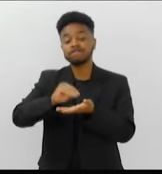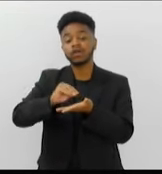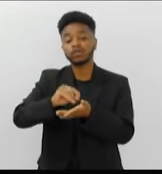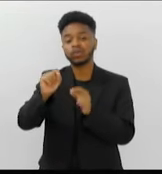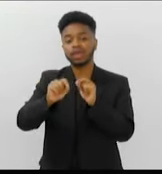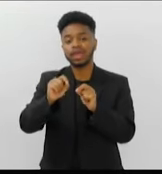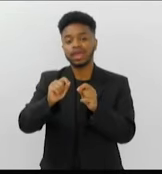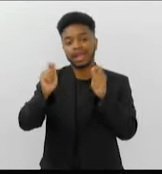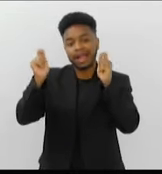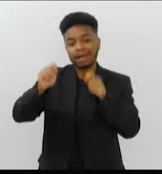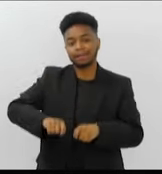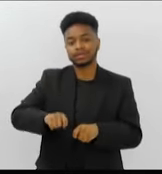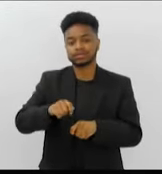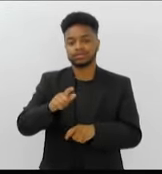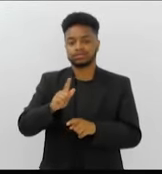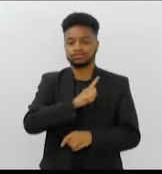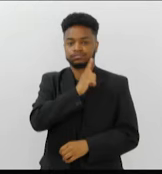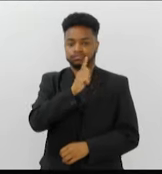capacidade de gestão.